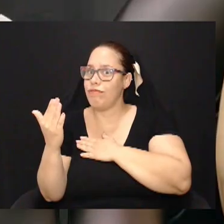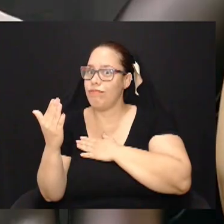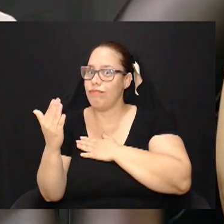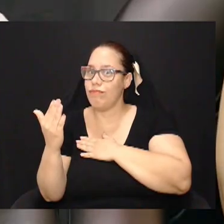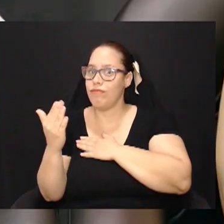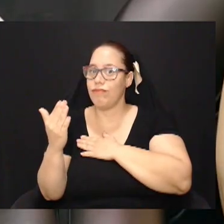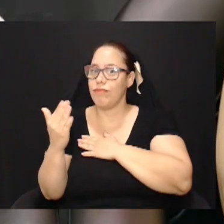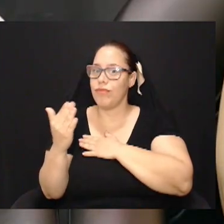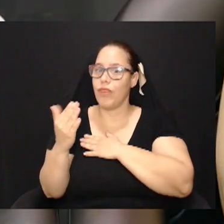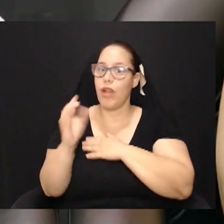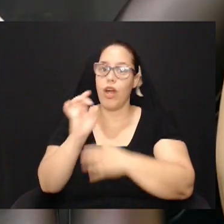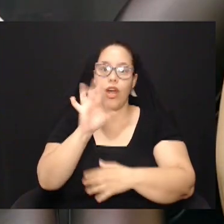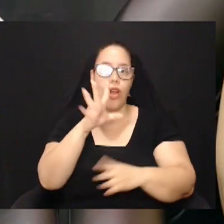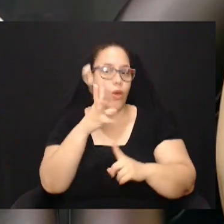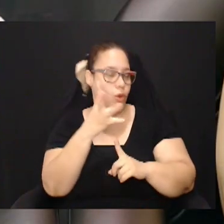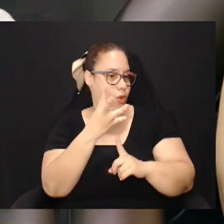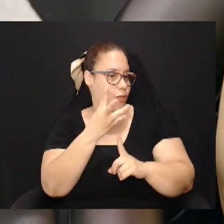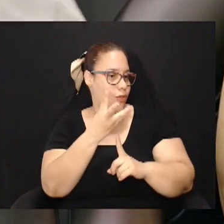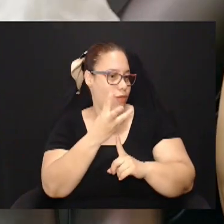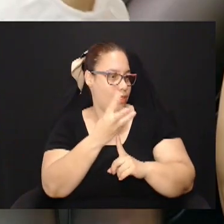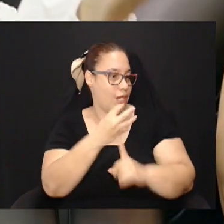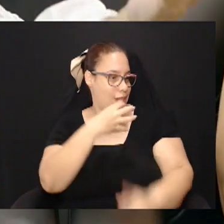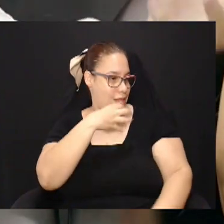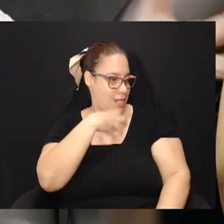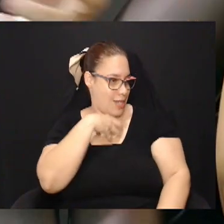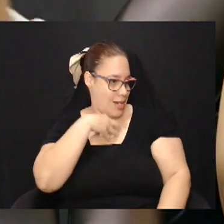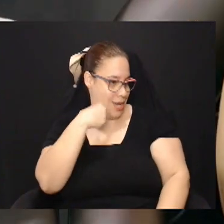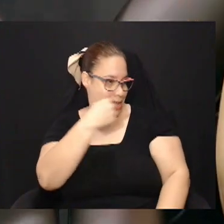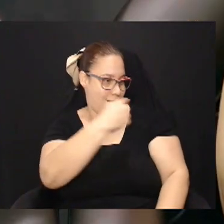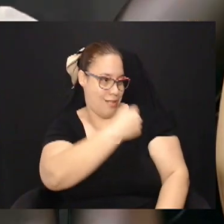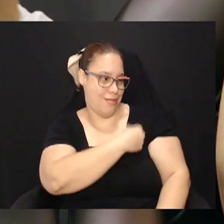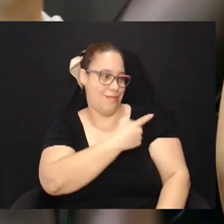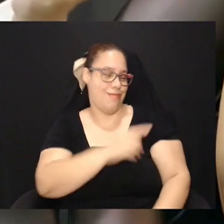a arte que causa isso na gente. Então, essa coisa do